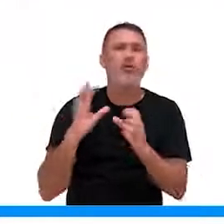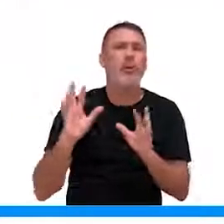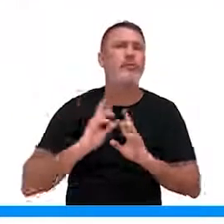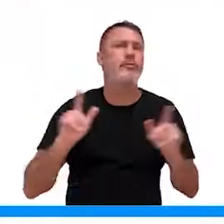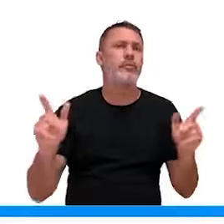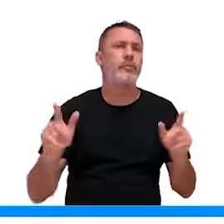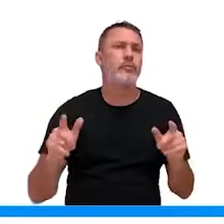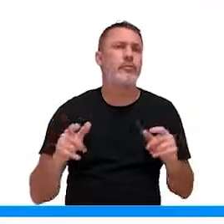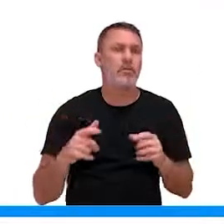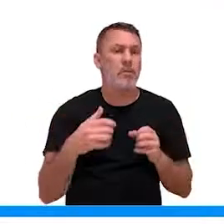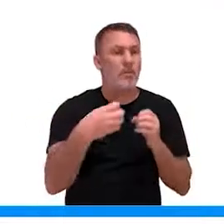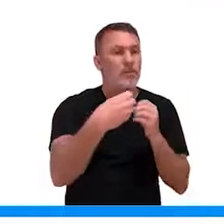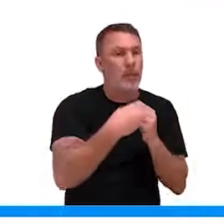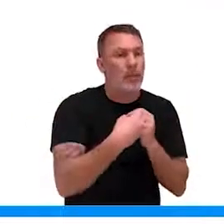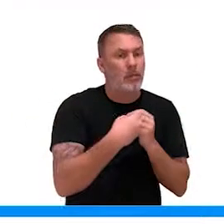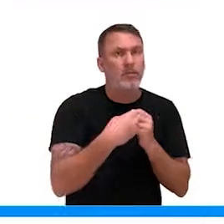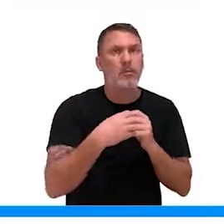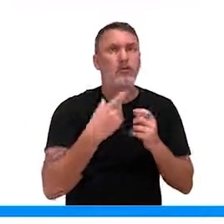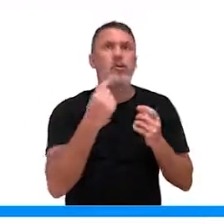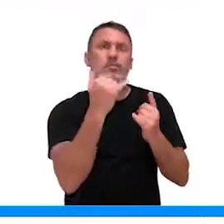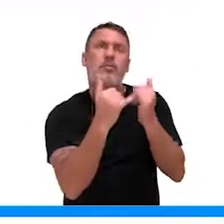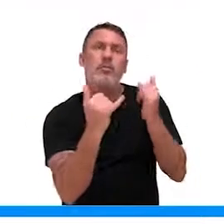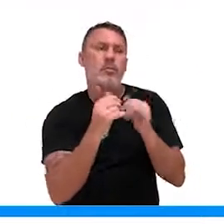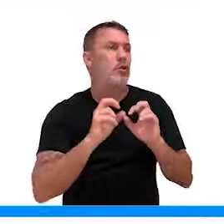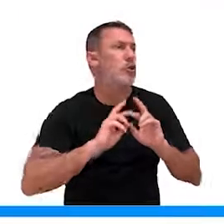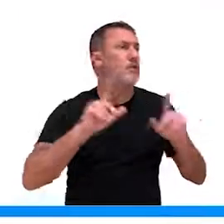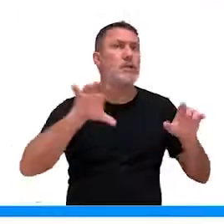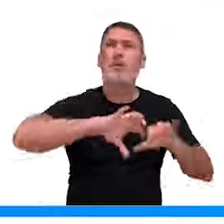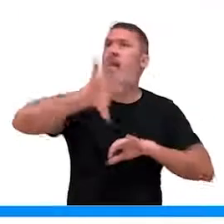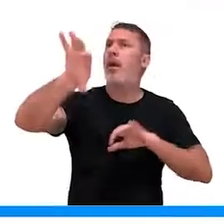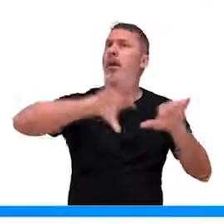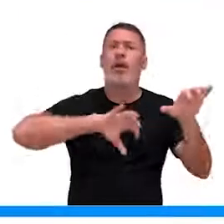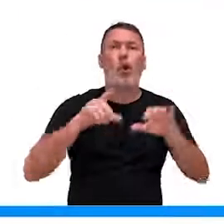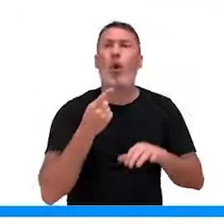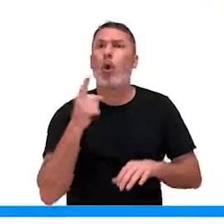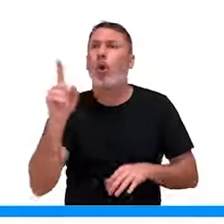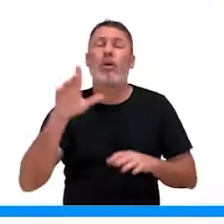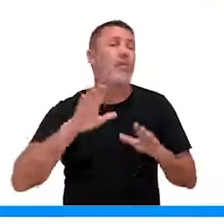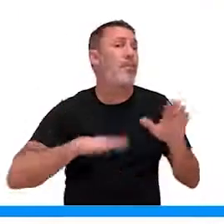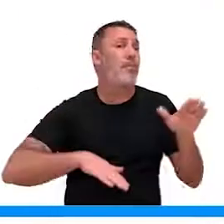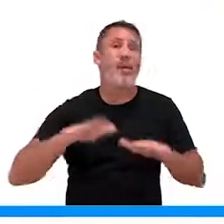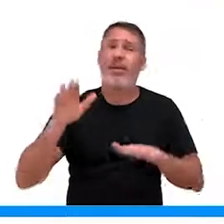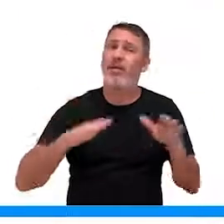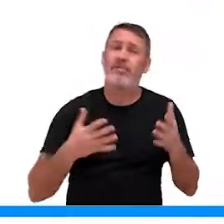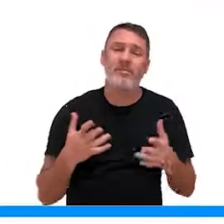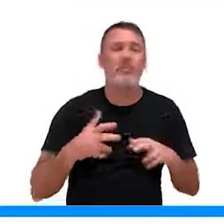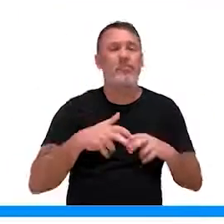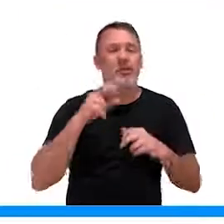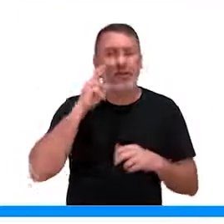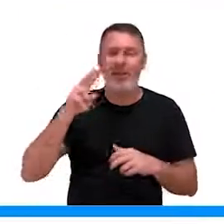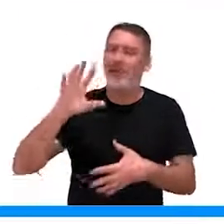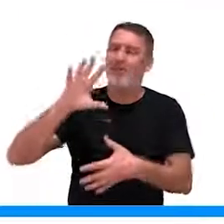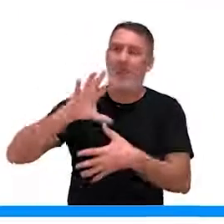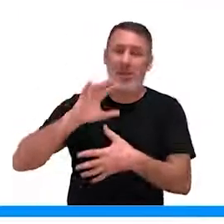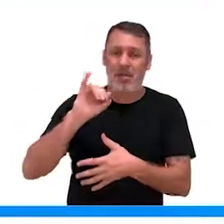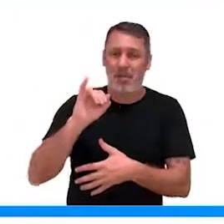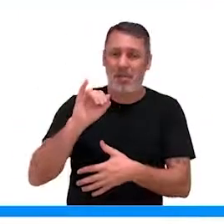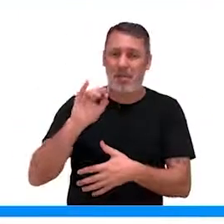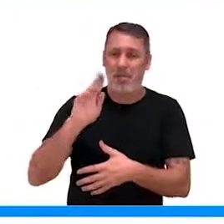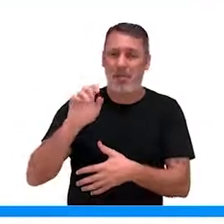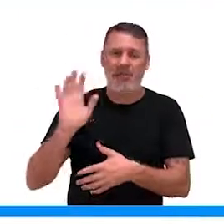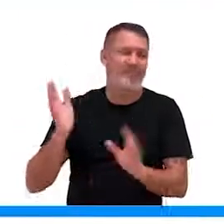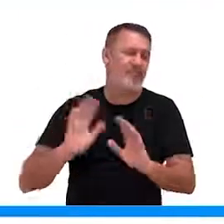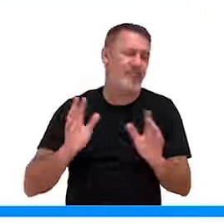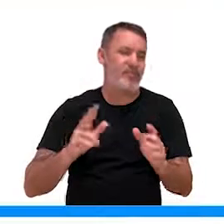com características semelhantes econômicas separados em regiões distintas. Então, é claro que a partir dessa concepção